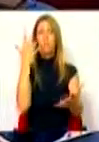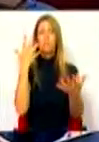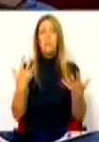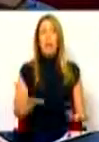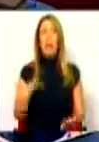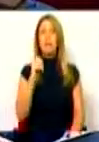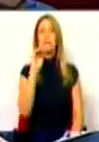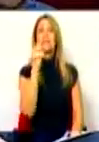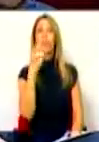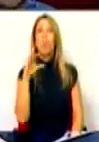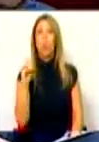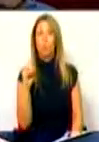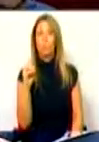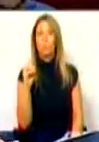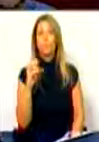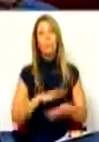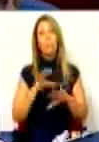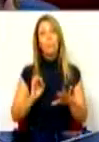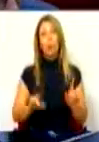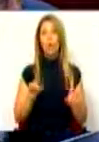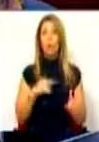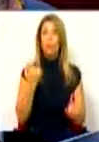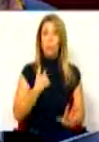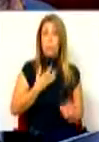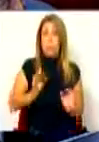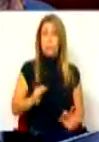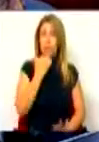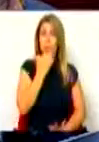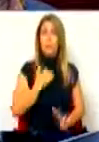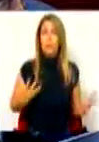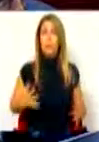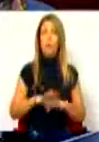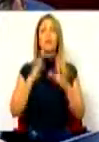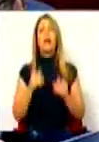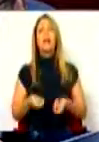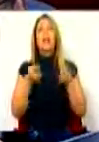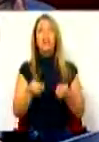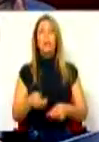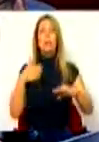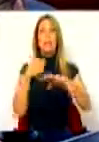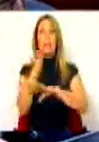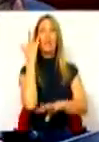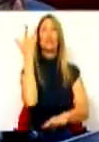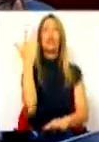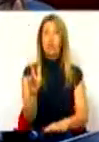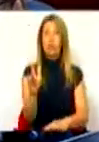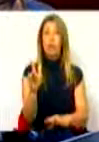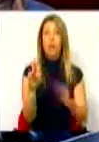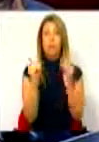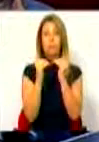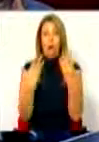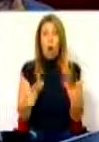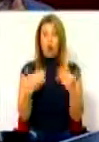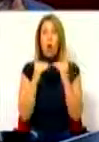século. É por isso que temos que nos estar satisfeitos por o investimento direto estrangeiro estar neste momento ao nível máximo de